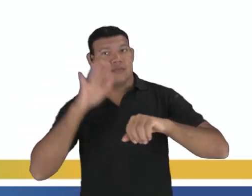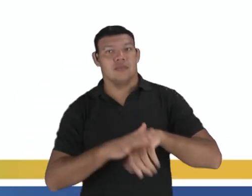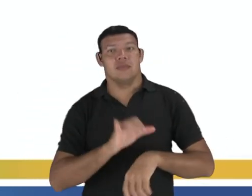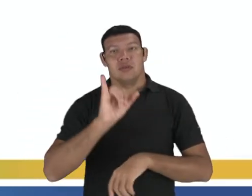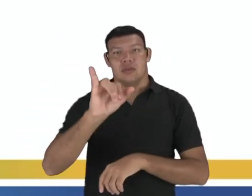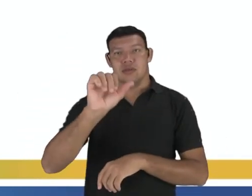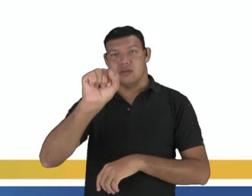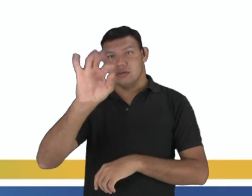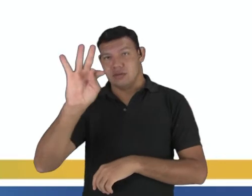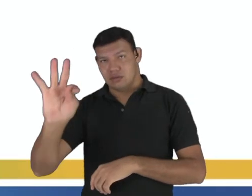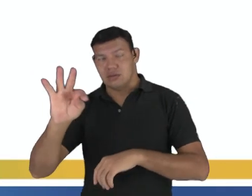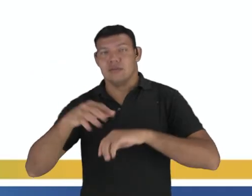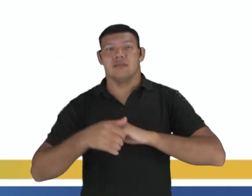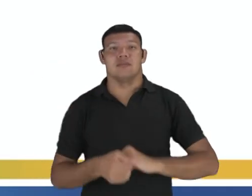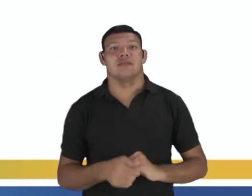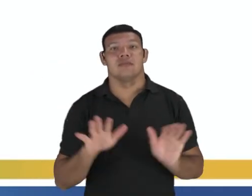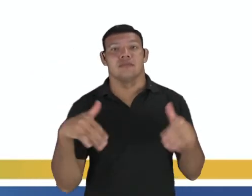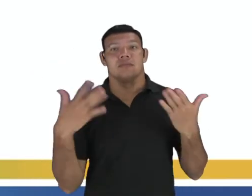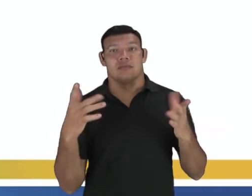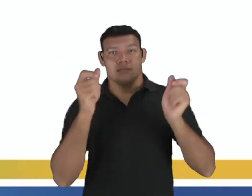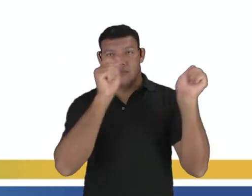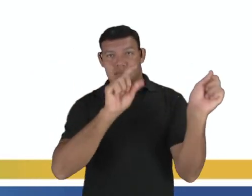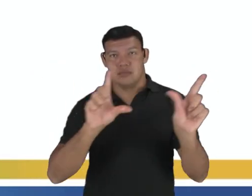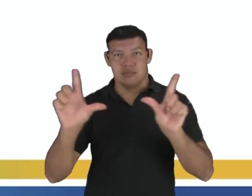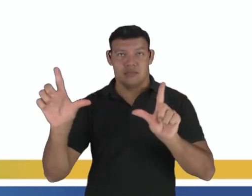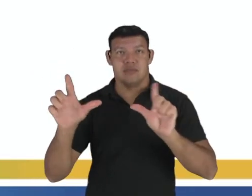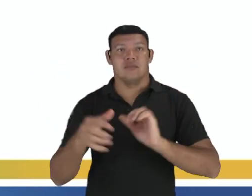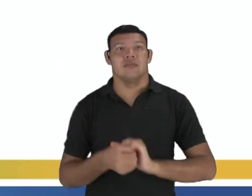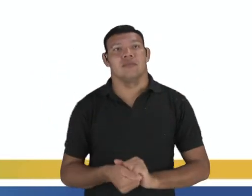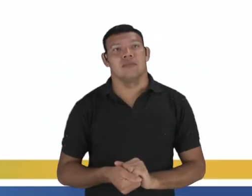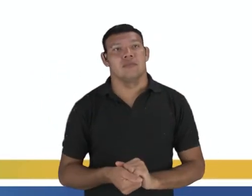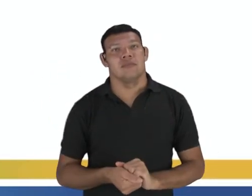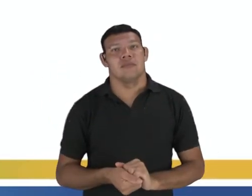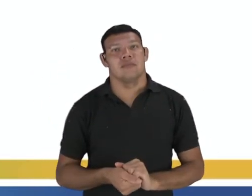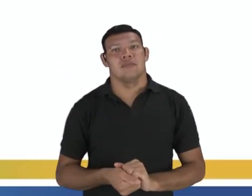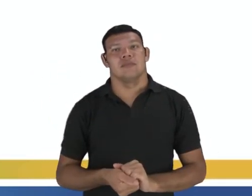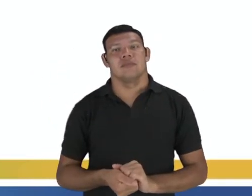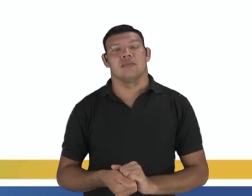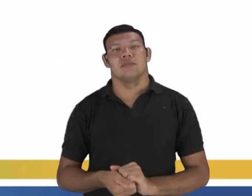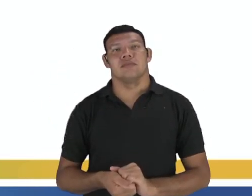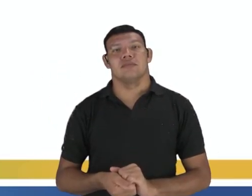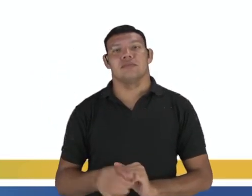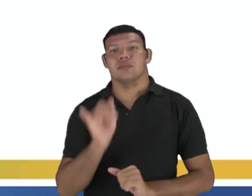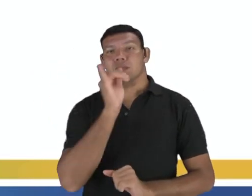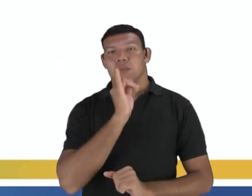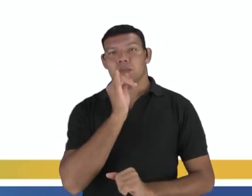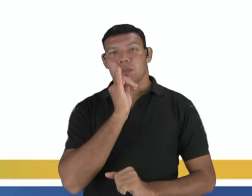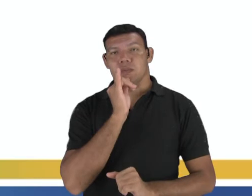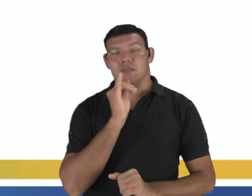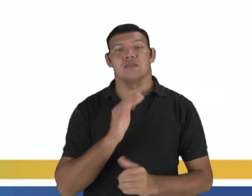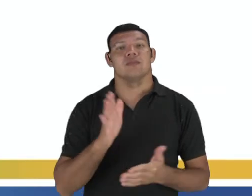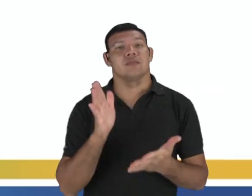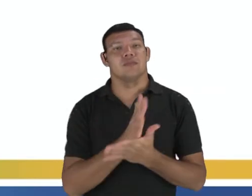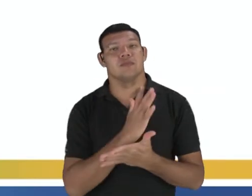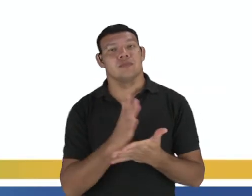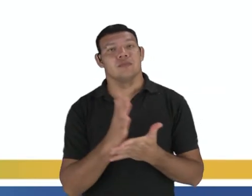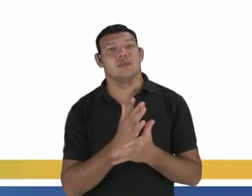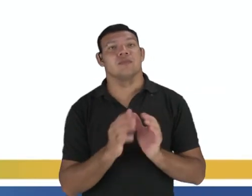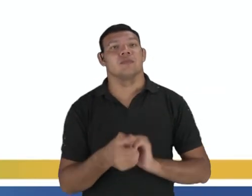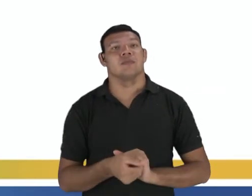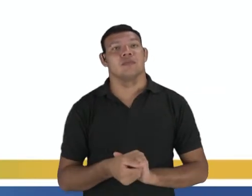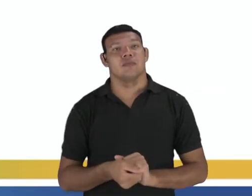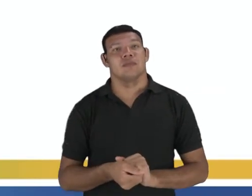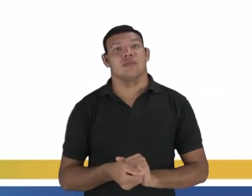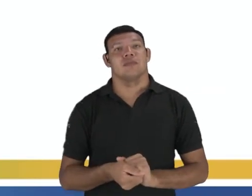né azia é se tá então ele na telinha coloquei para vocês é alguns exemplos né É pode ser pode ser